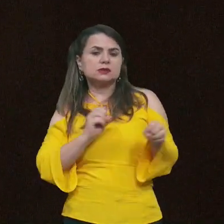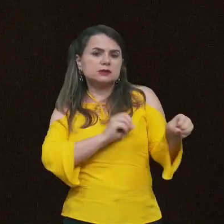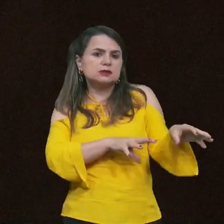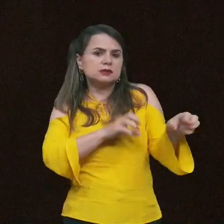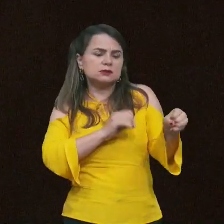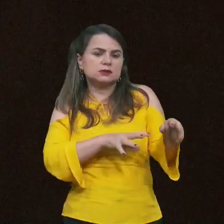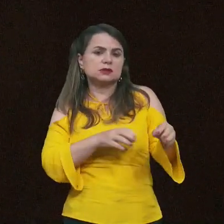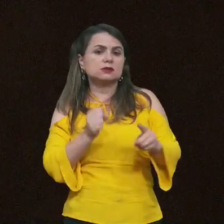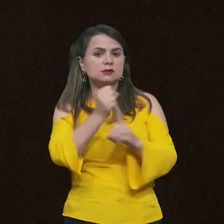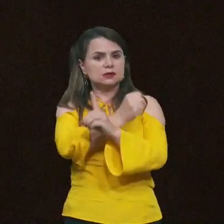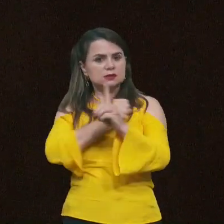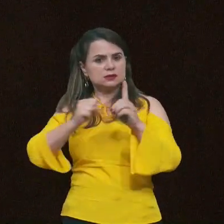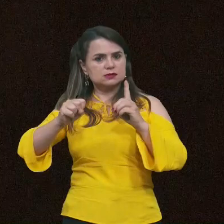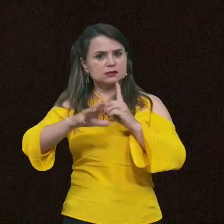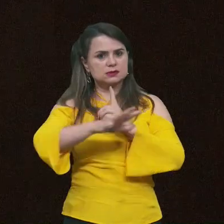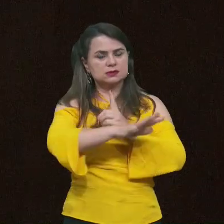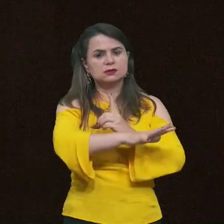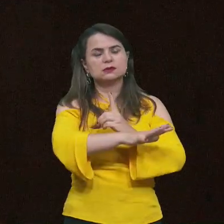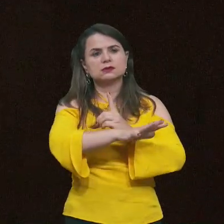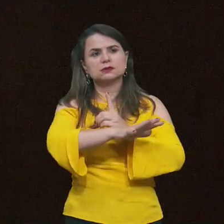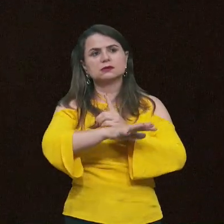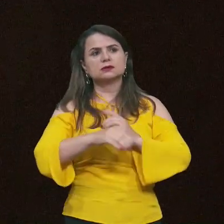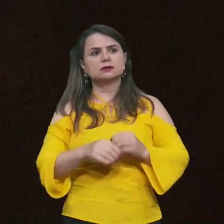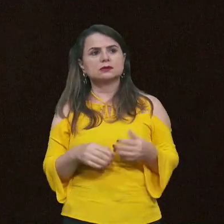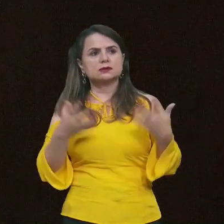e assistenciais.